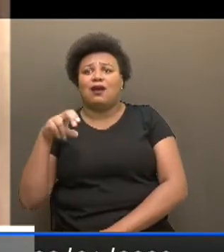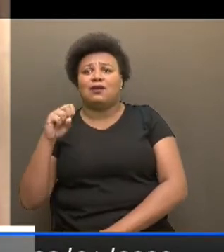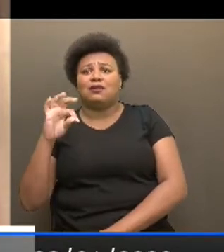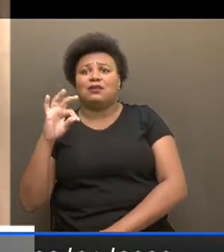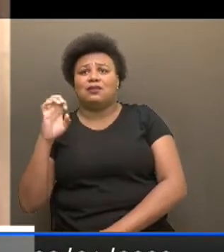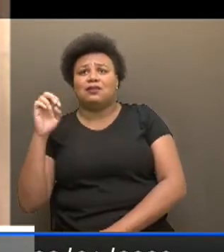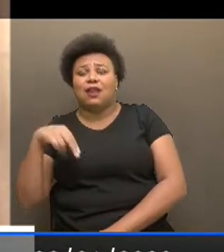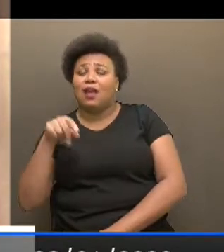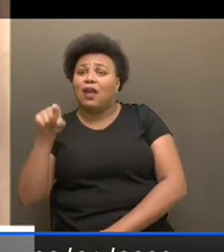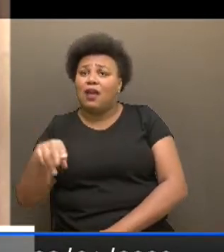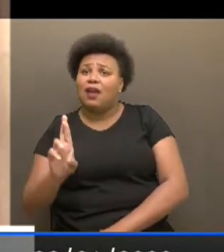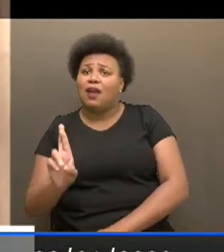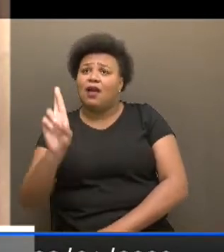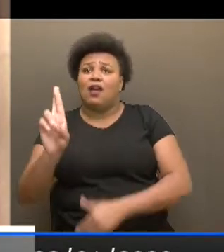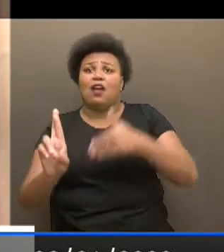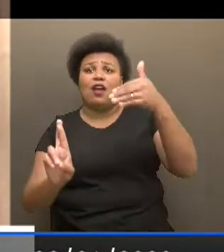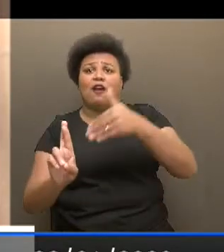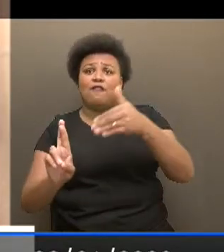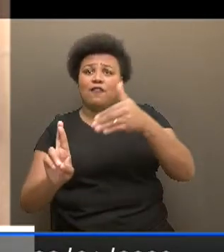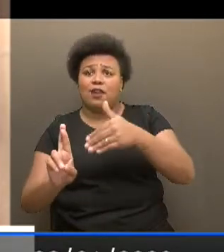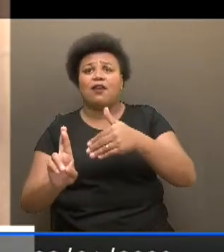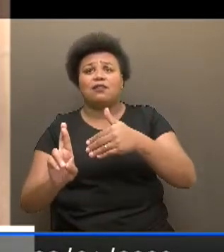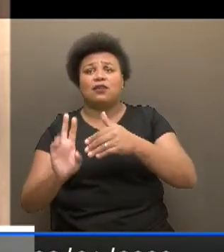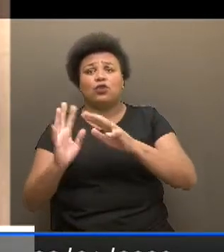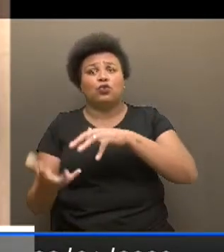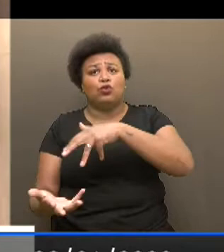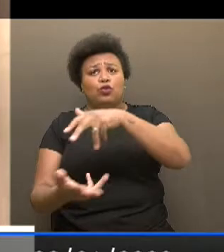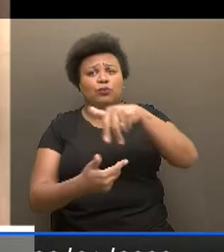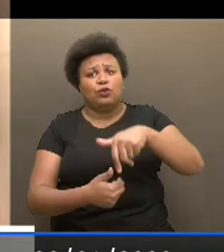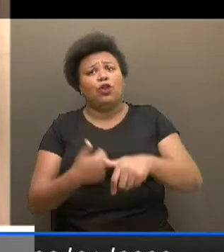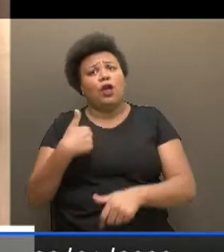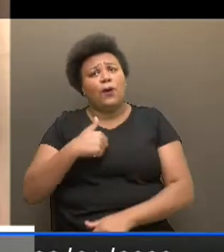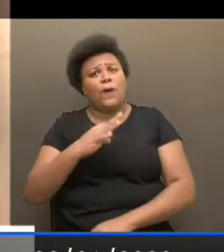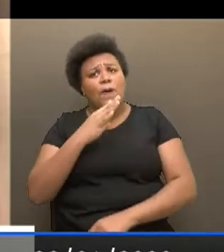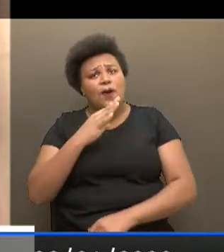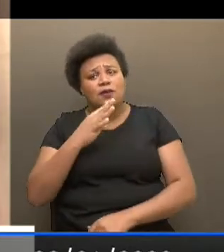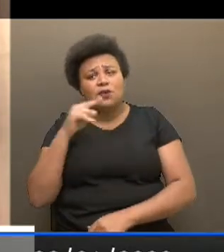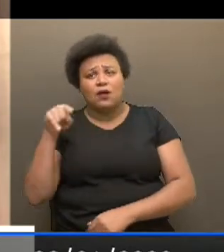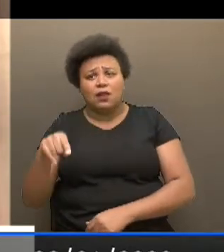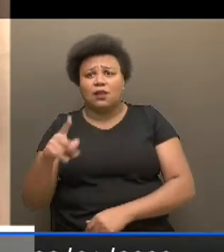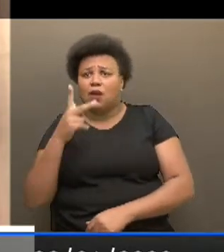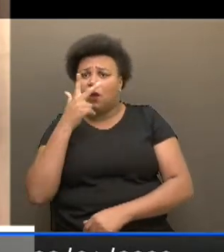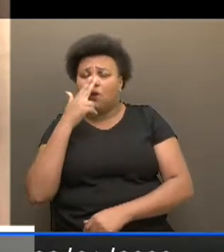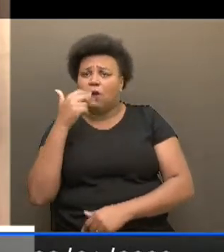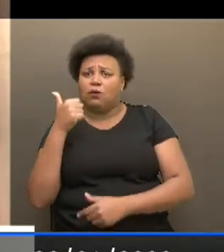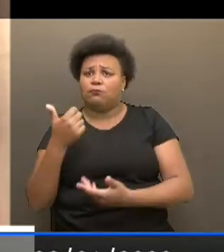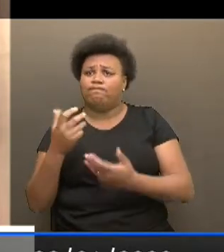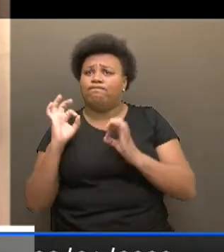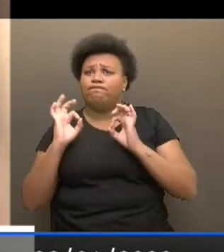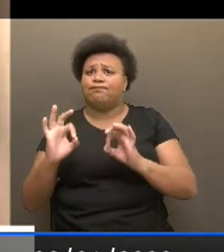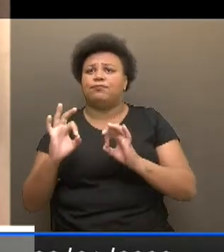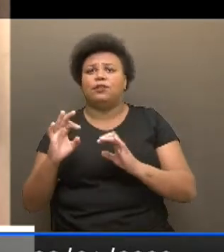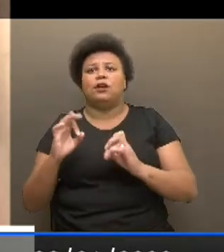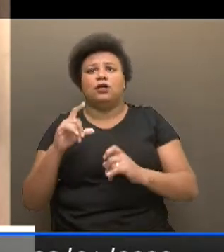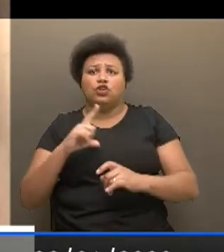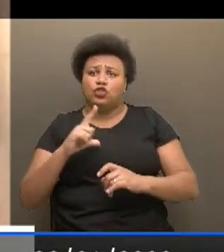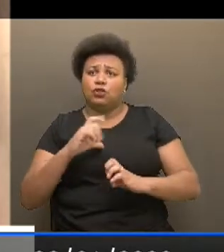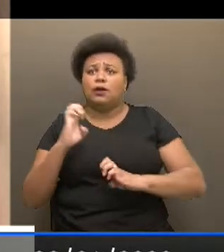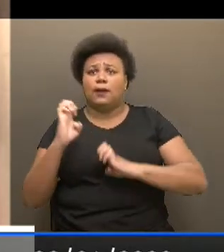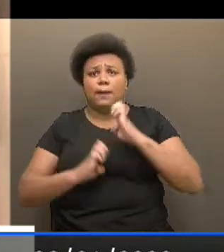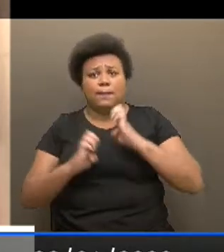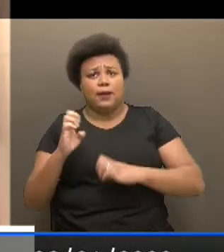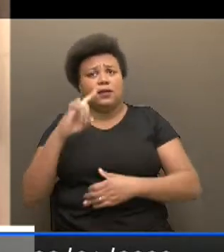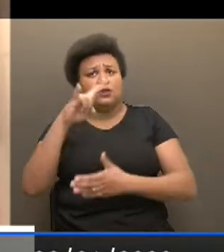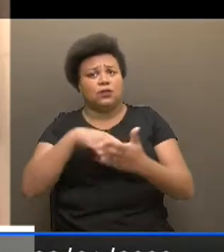Eu próprio sei o que é o Albert Einstein. É considerado lá o martelinho de ouro. Já temos empresas que